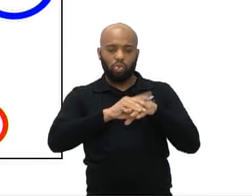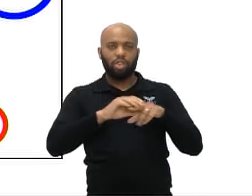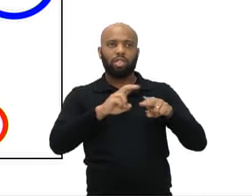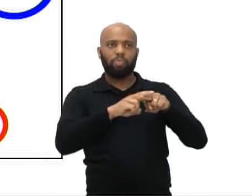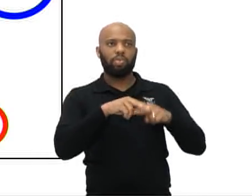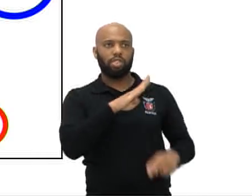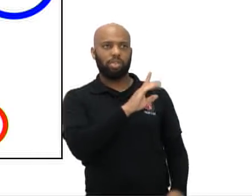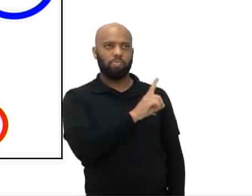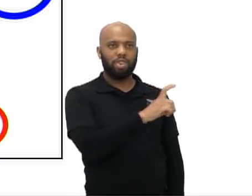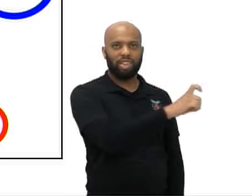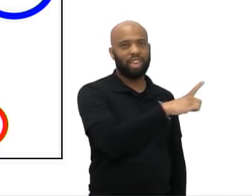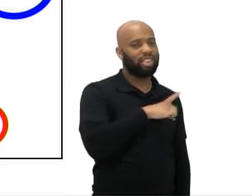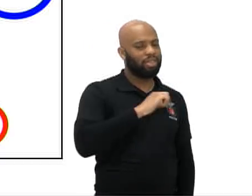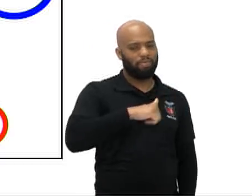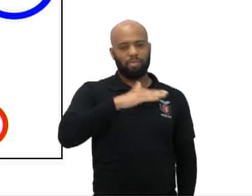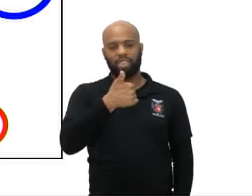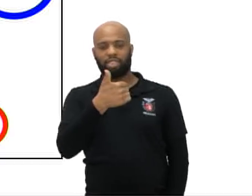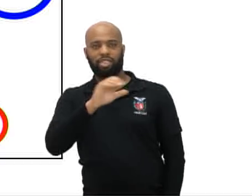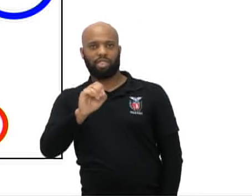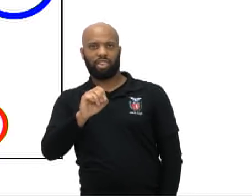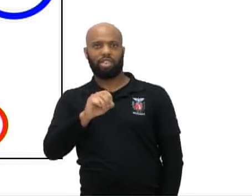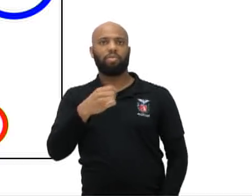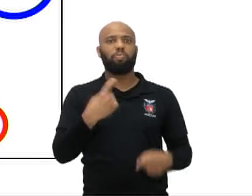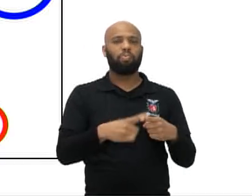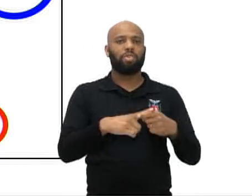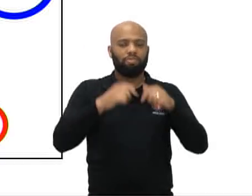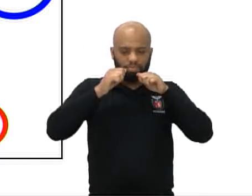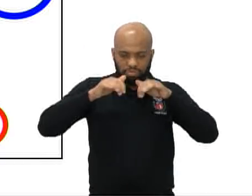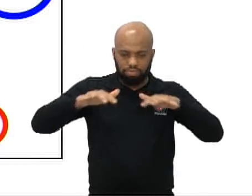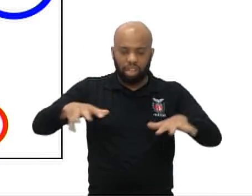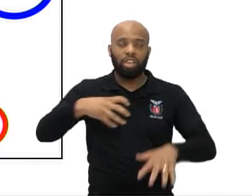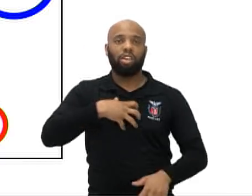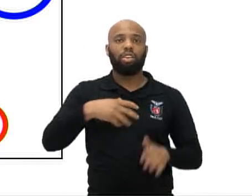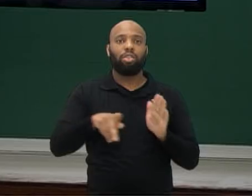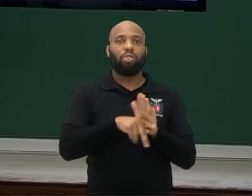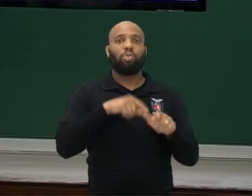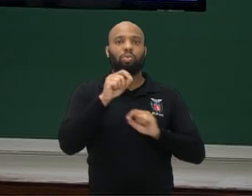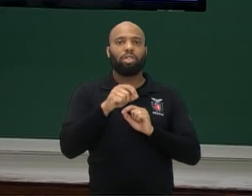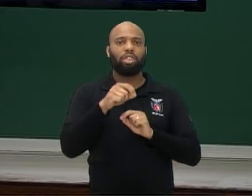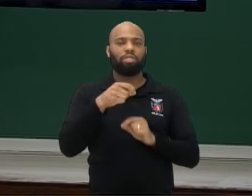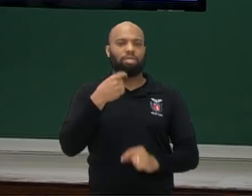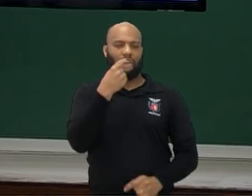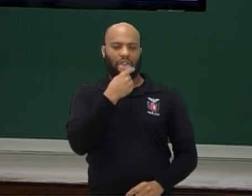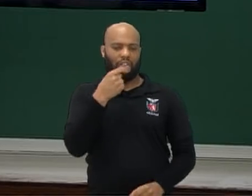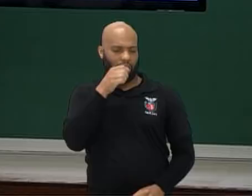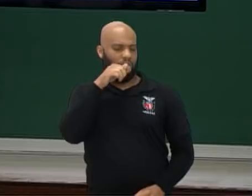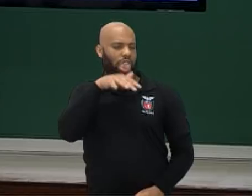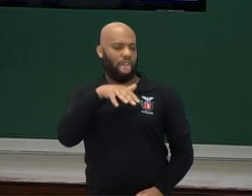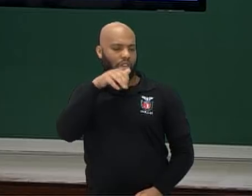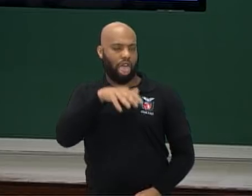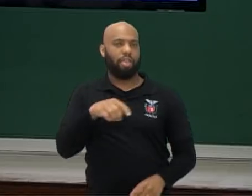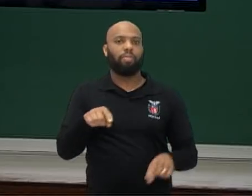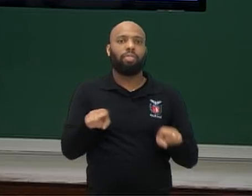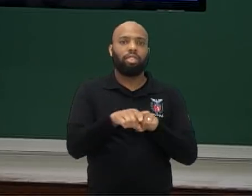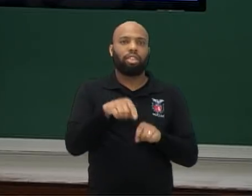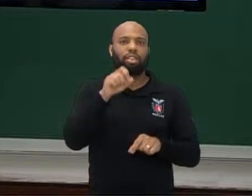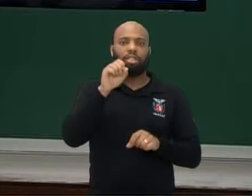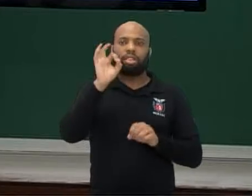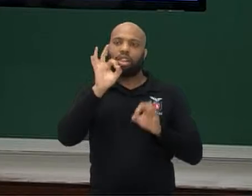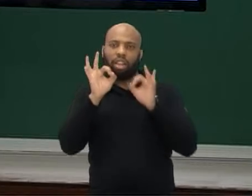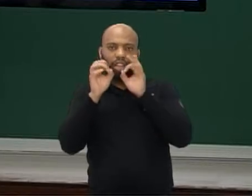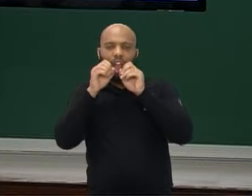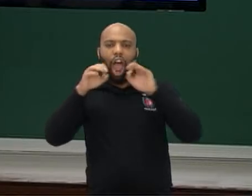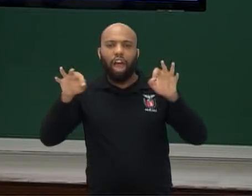mais de 10 doenças que são transmitidas, pessoal, por secreções das vias aéreas. Microgotículas de